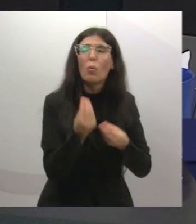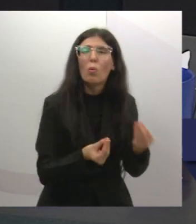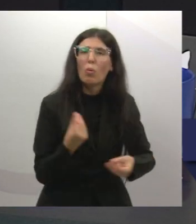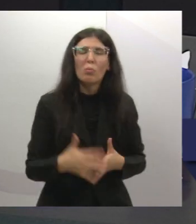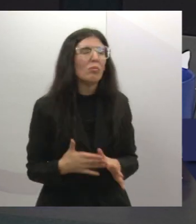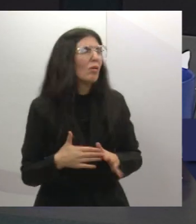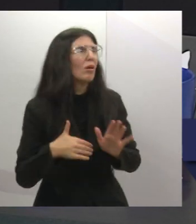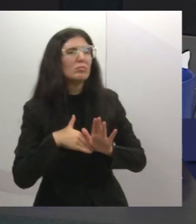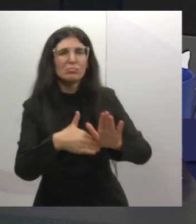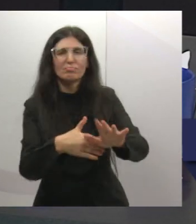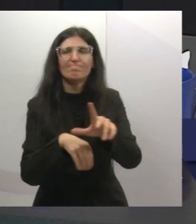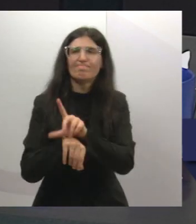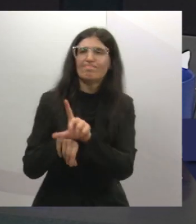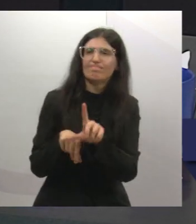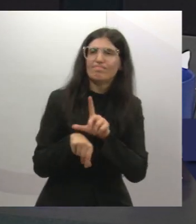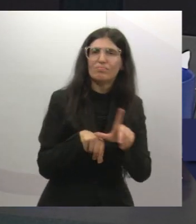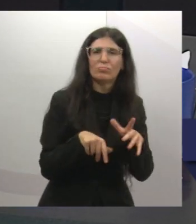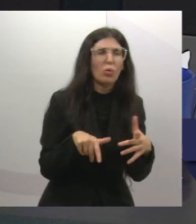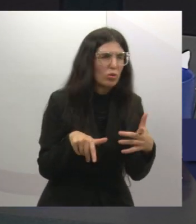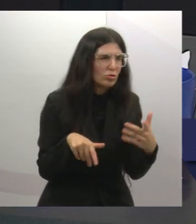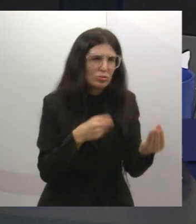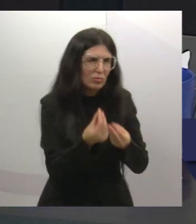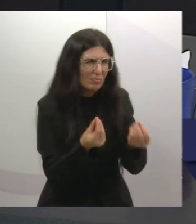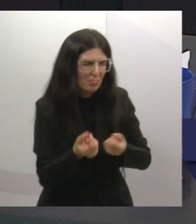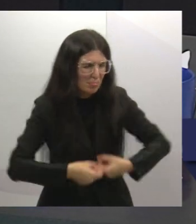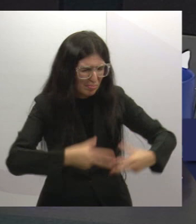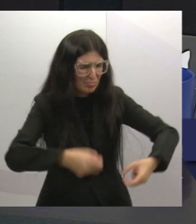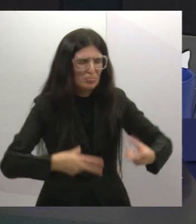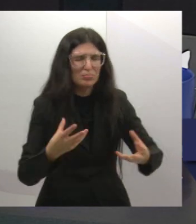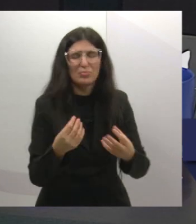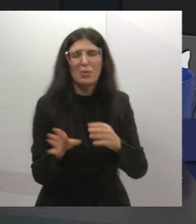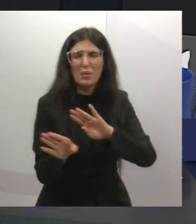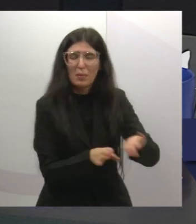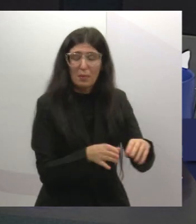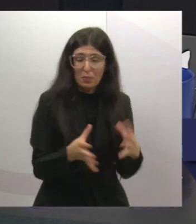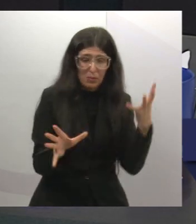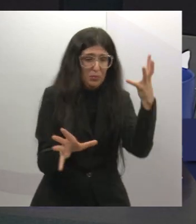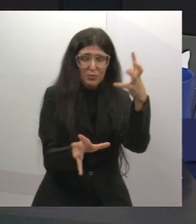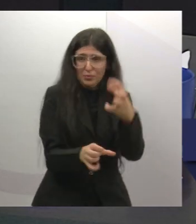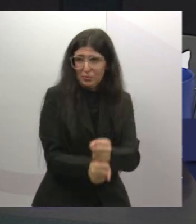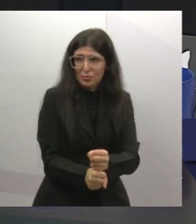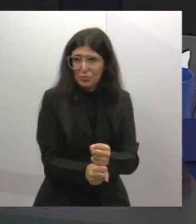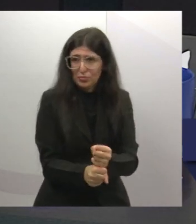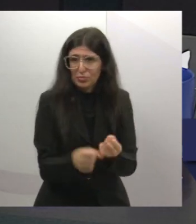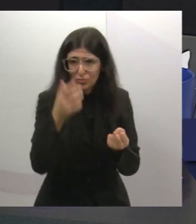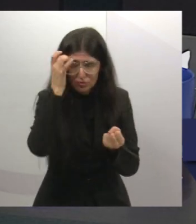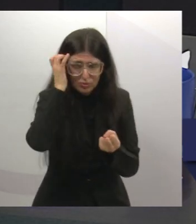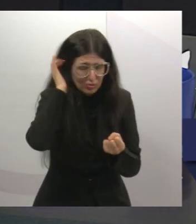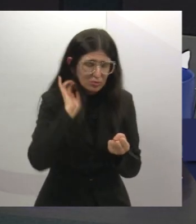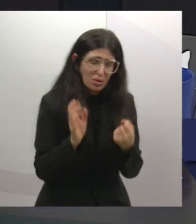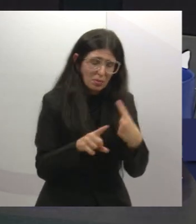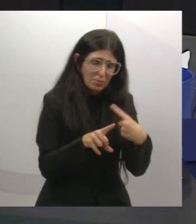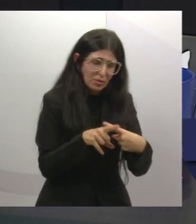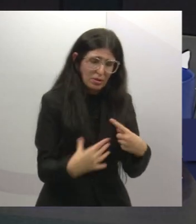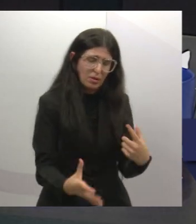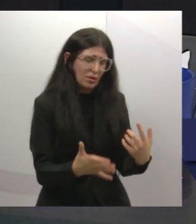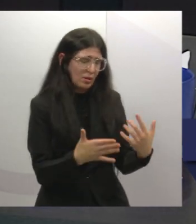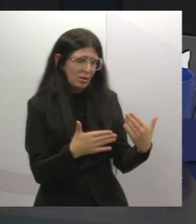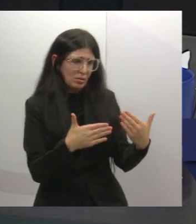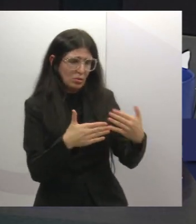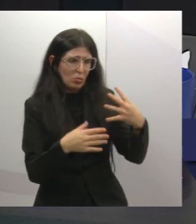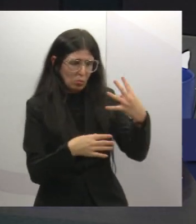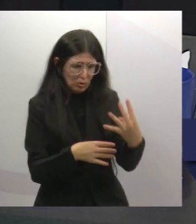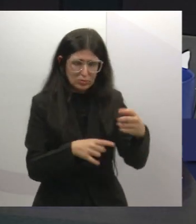estar isso? Isso já está elencado na receita, porque já é um espelho, porque nós estamos falando do quadrimestre, né? Então, entrou